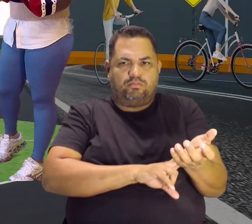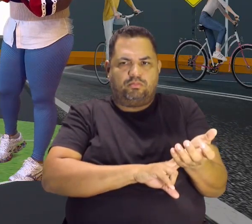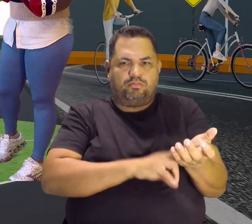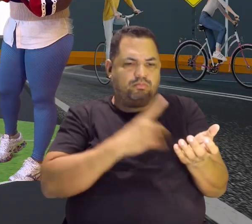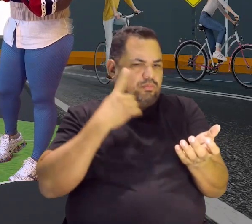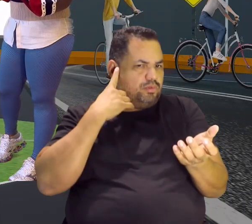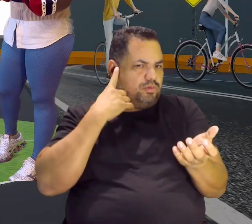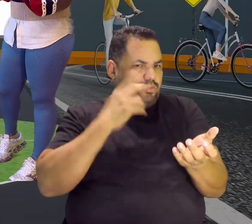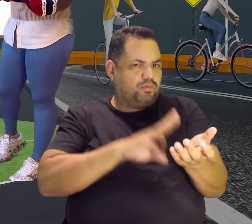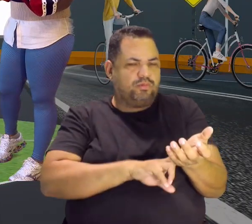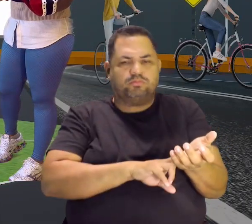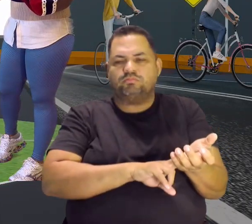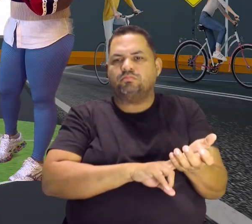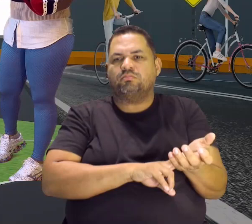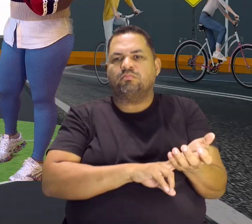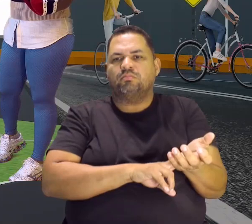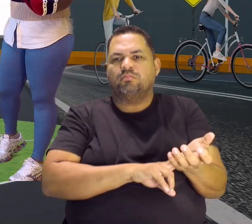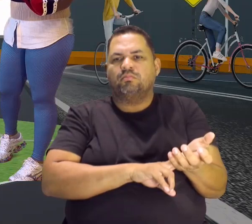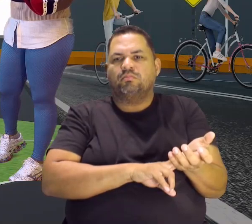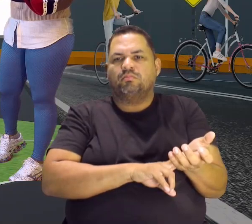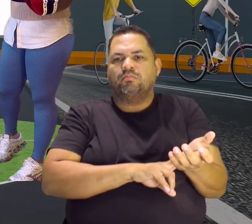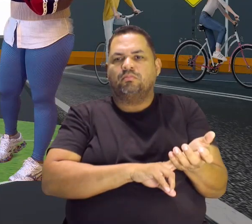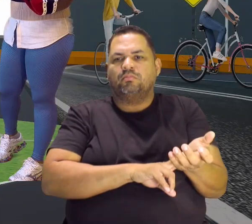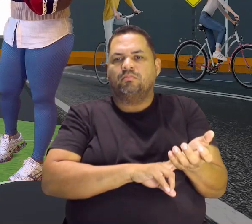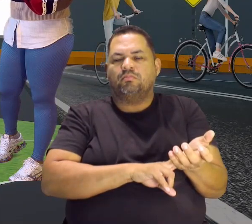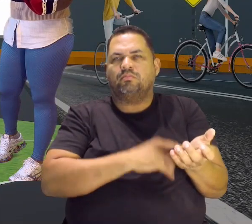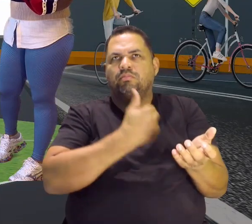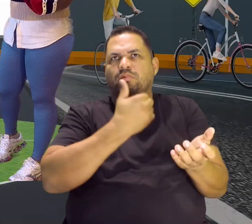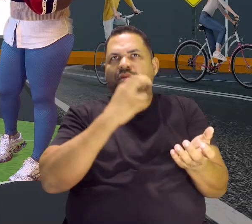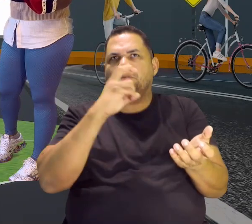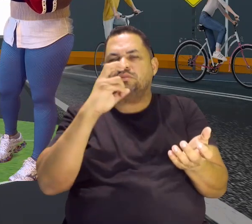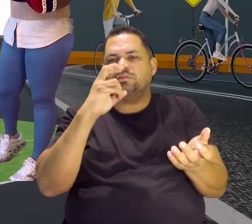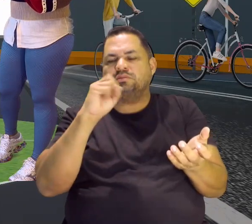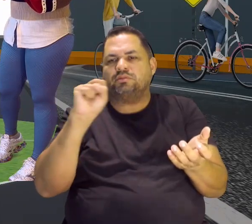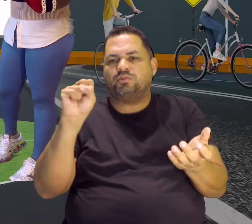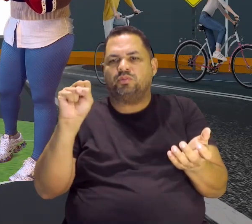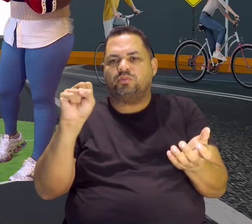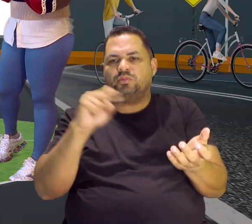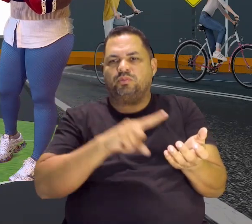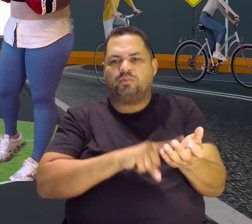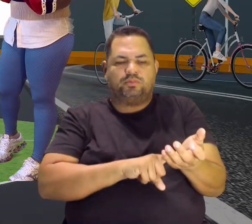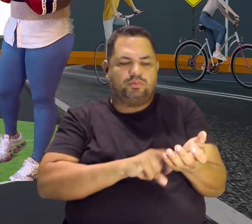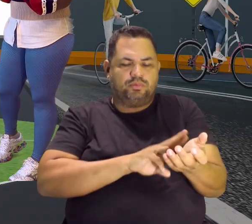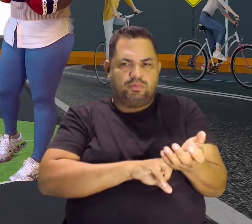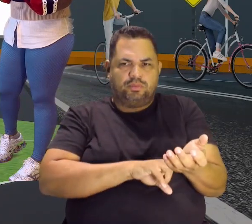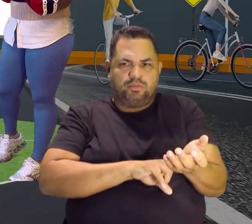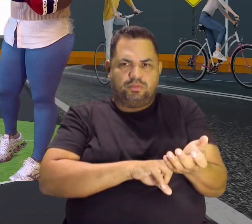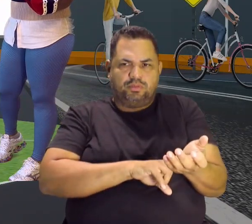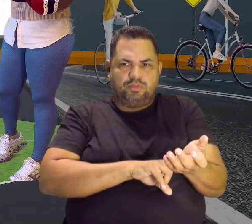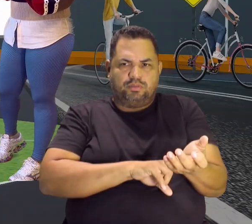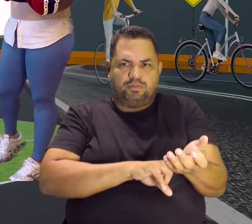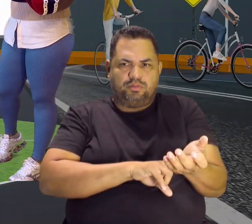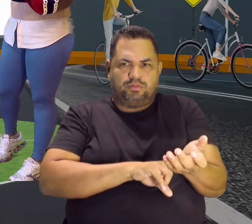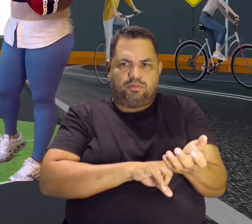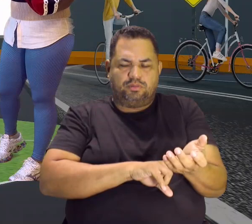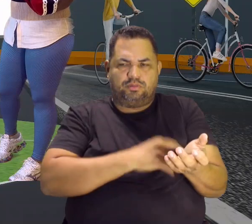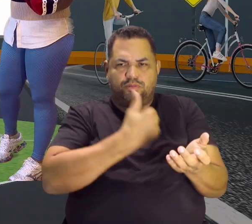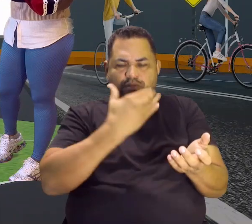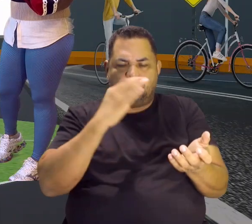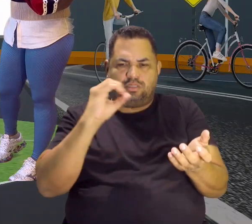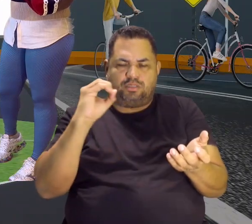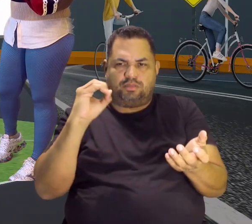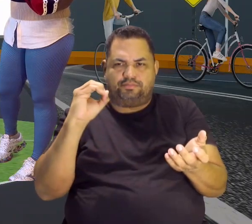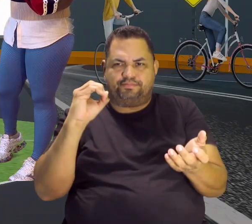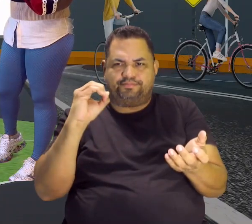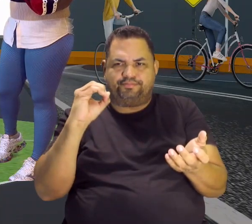verifica. Verifica por 15 segundos, tá? Deu, sei lá, deu 10 batimentos, ficou